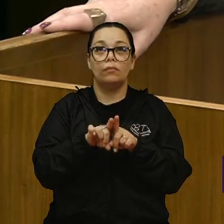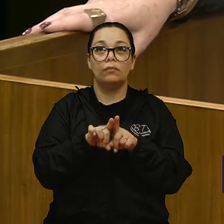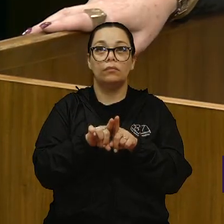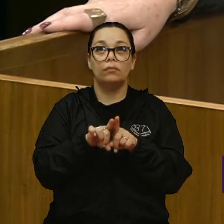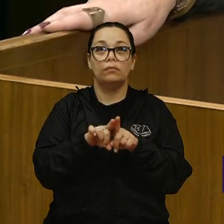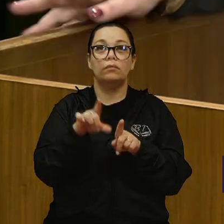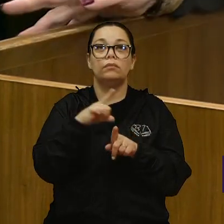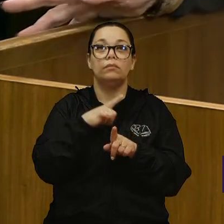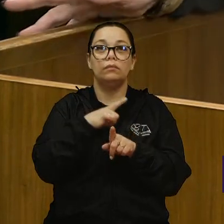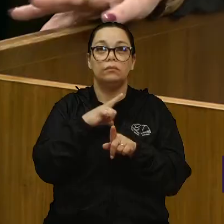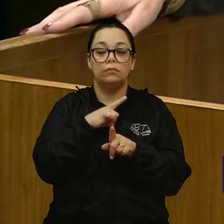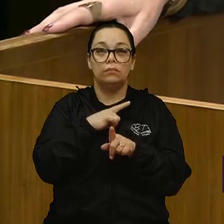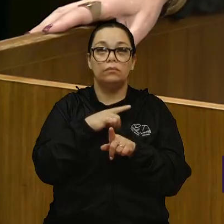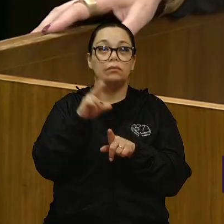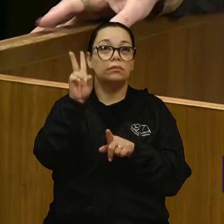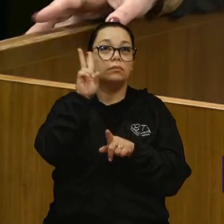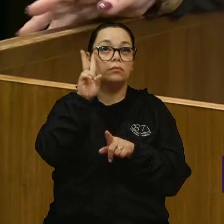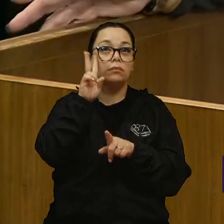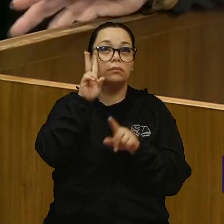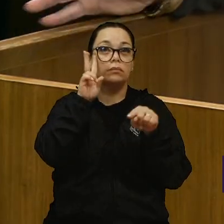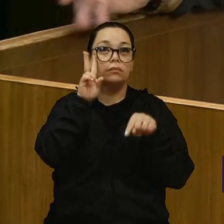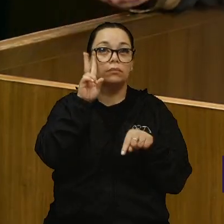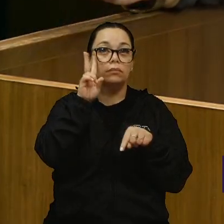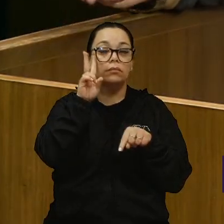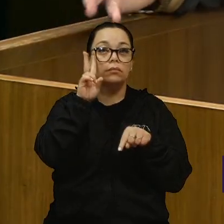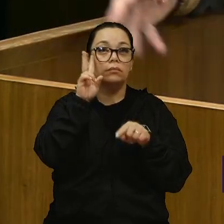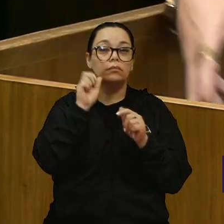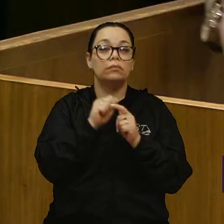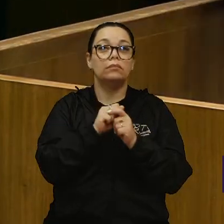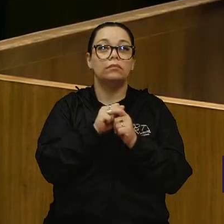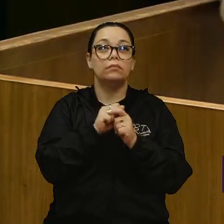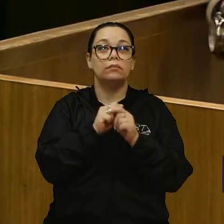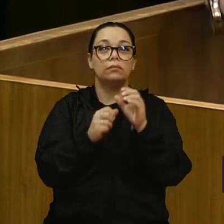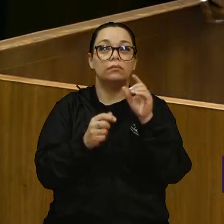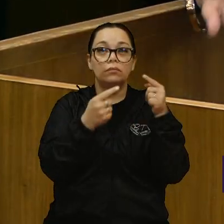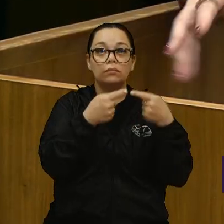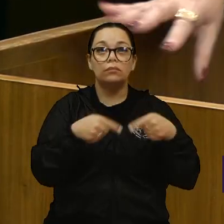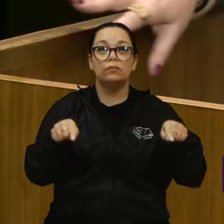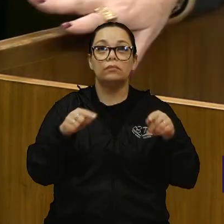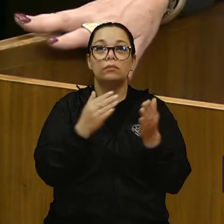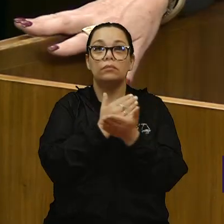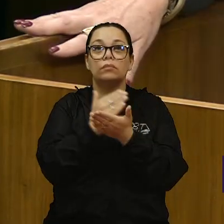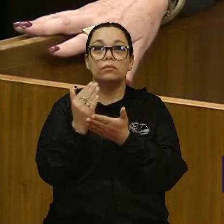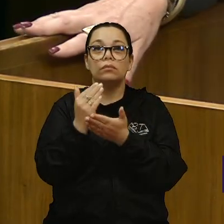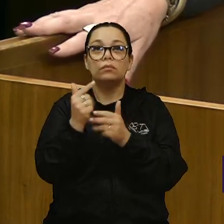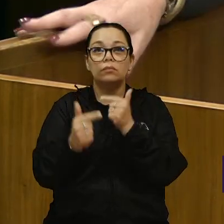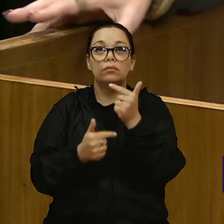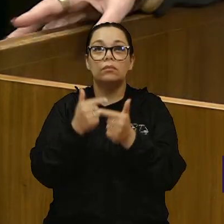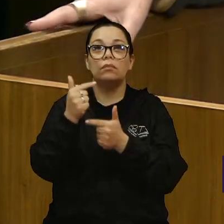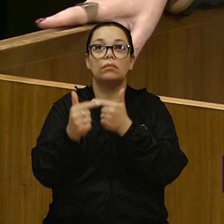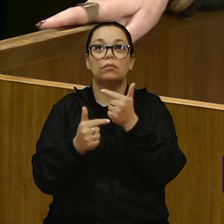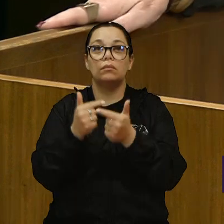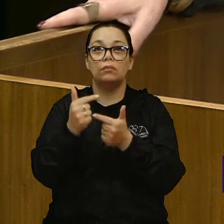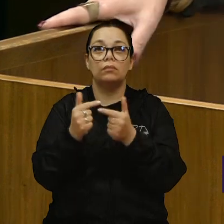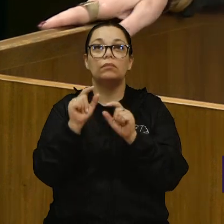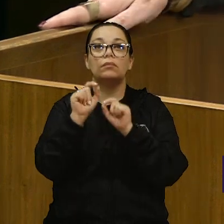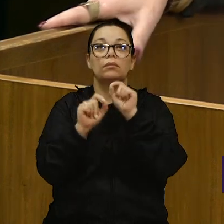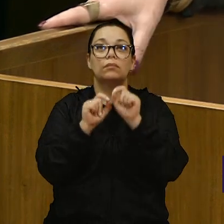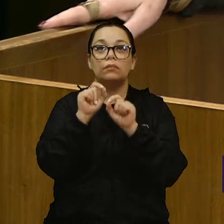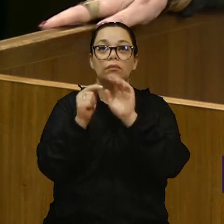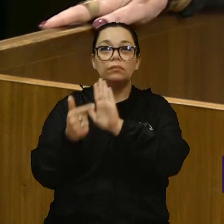Nós tivemos aqui na segunda-feira o lançamento do início desse trabalho, onde